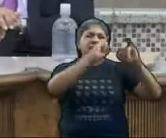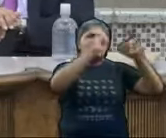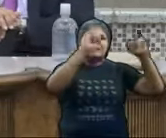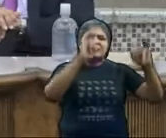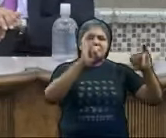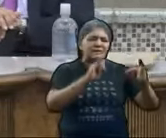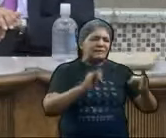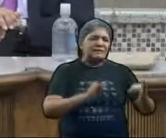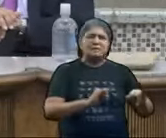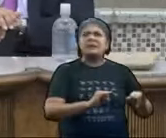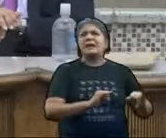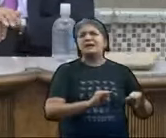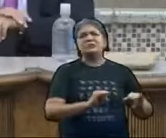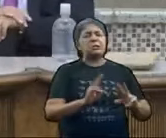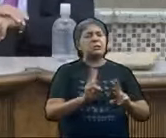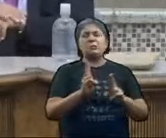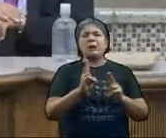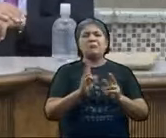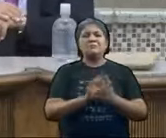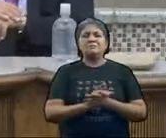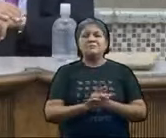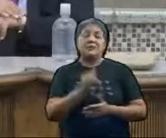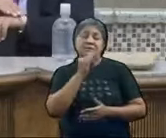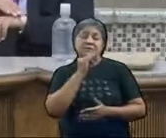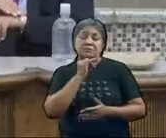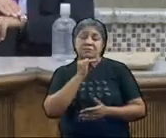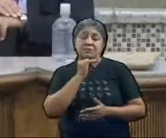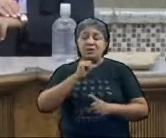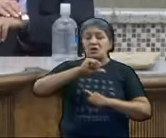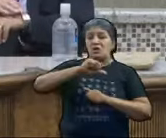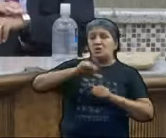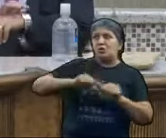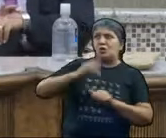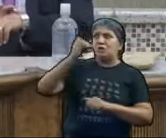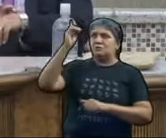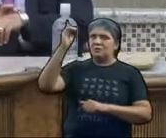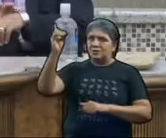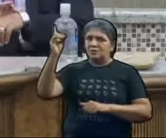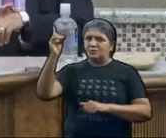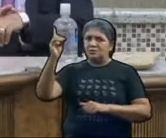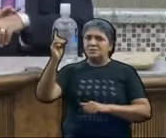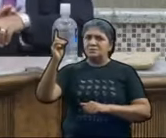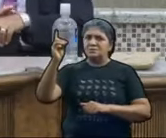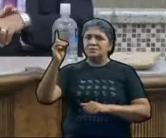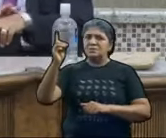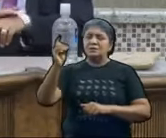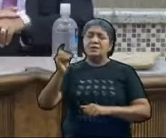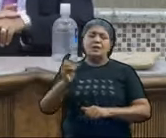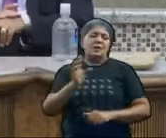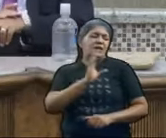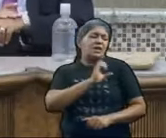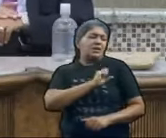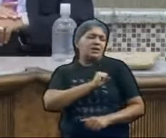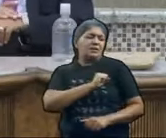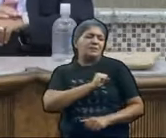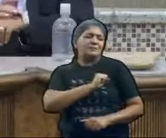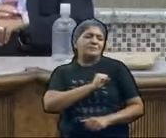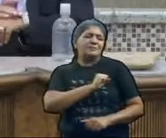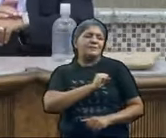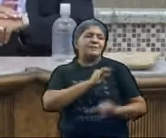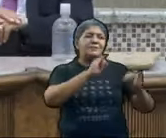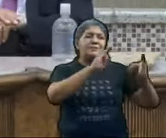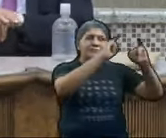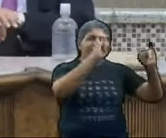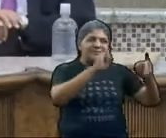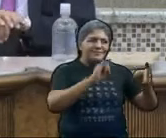aquilo que a gente coloca acima das coisas de Deus, que tem mais importância para a gente do que as coisas de Deus. Isso é um ídolo, é